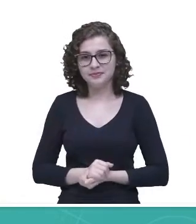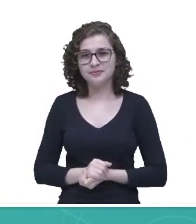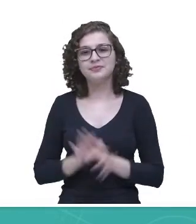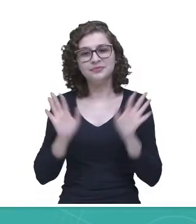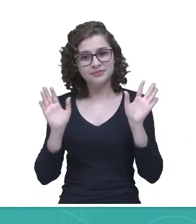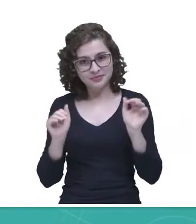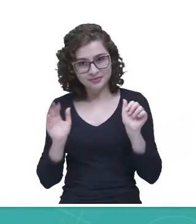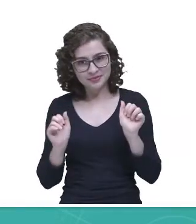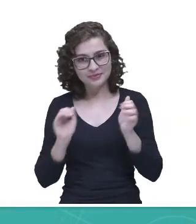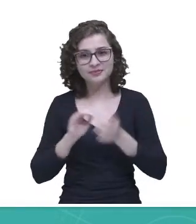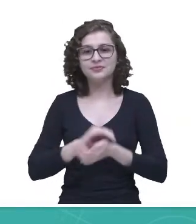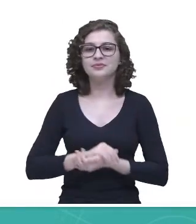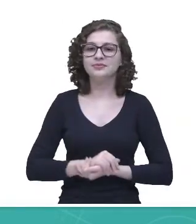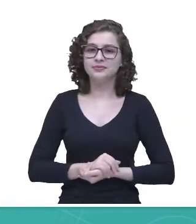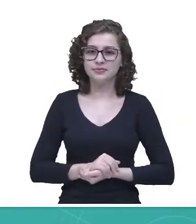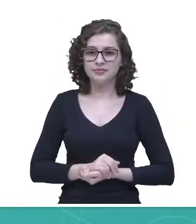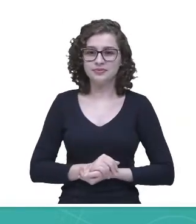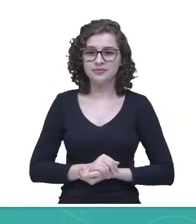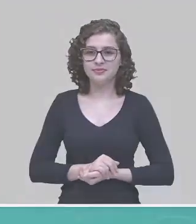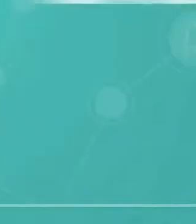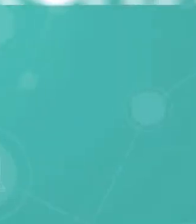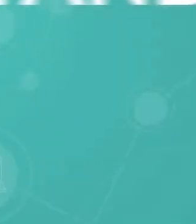nossa próxima aula.